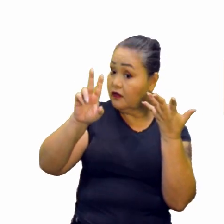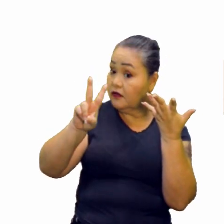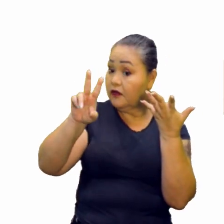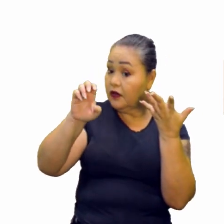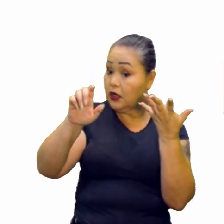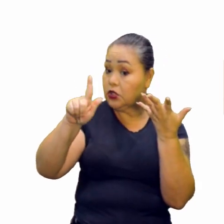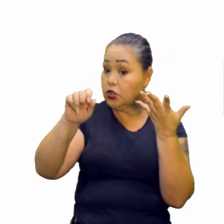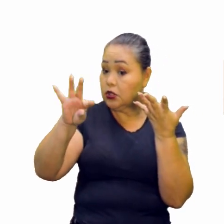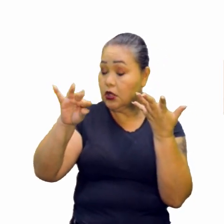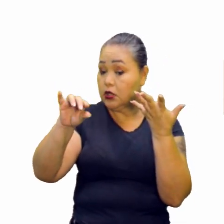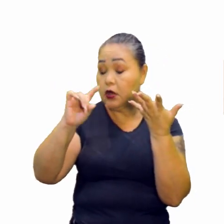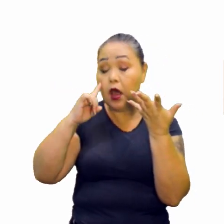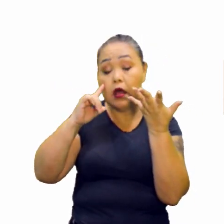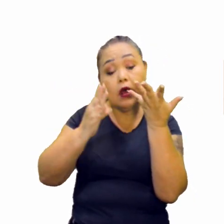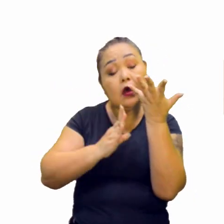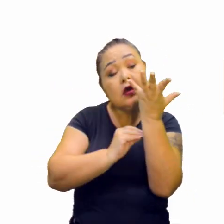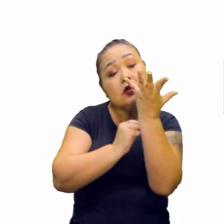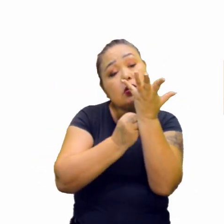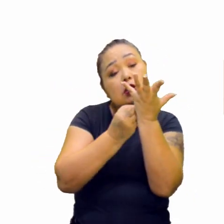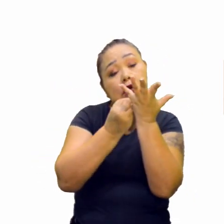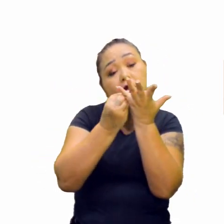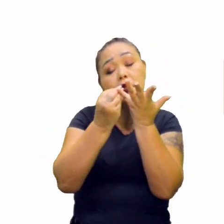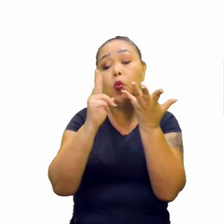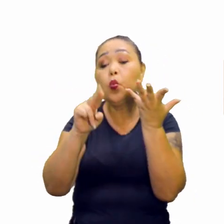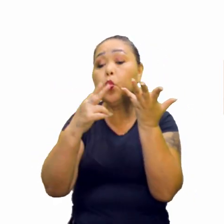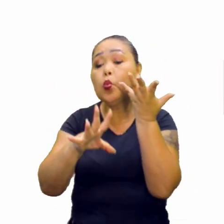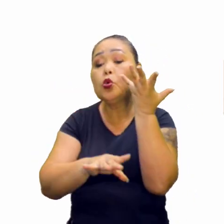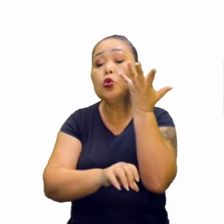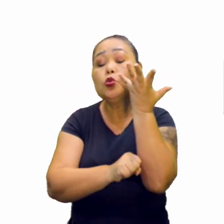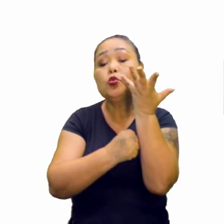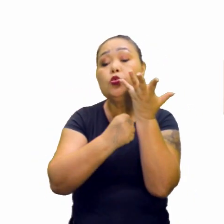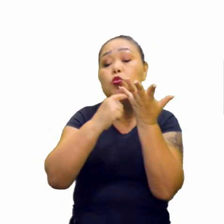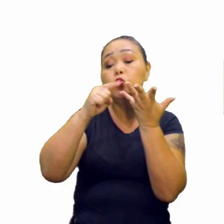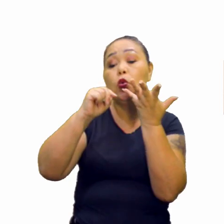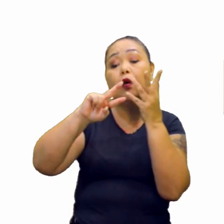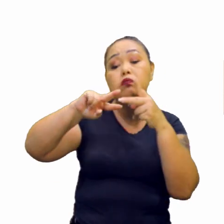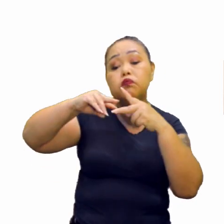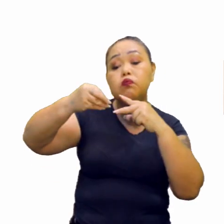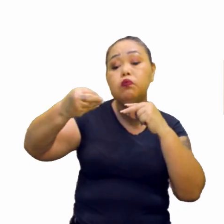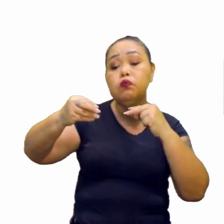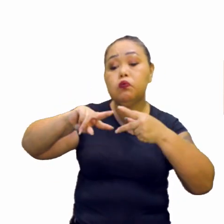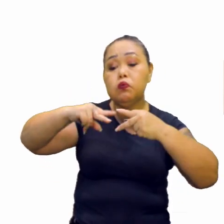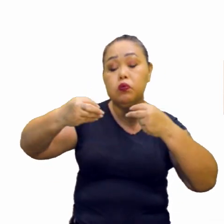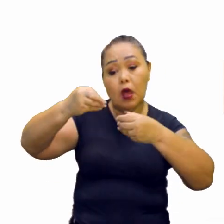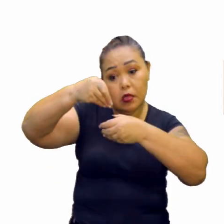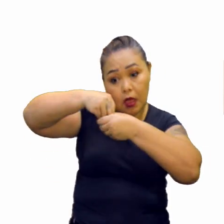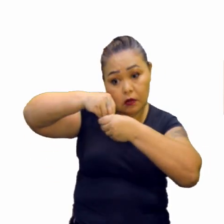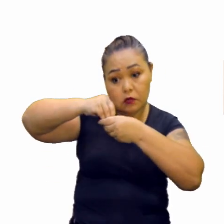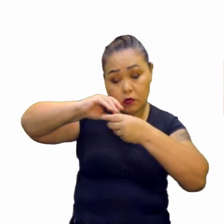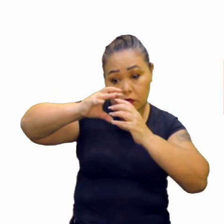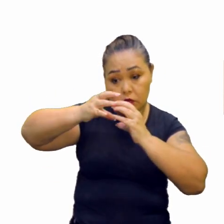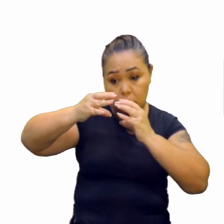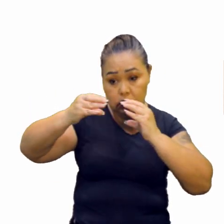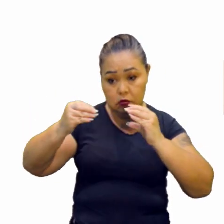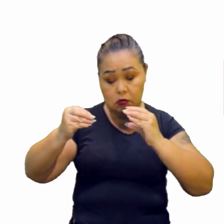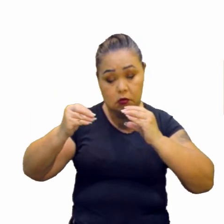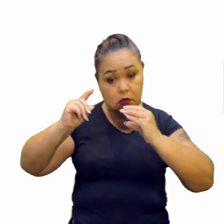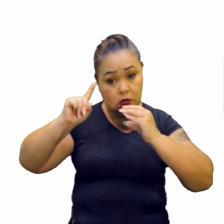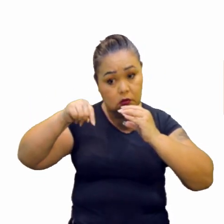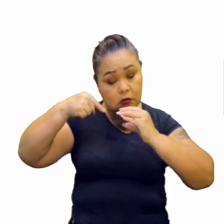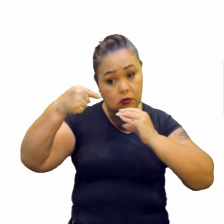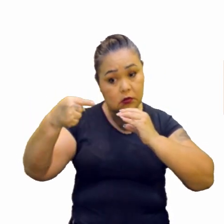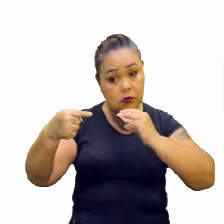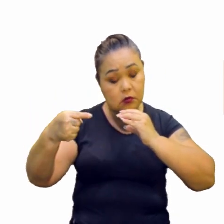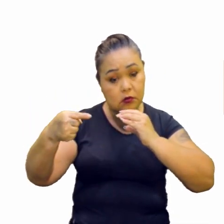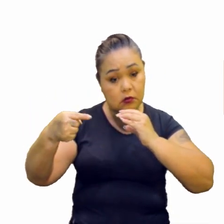vão favorecer a produção dos hormônios necessários para o quê? Para a